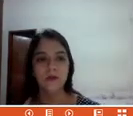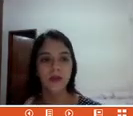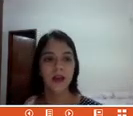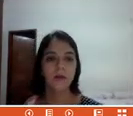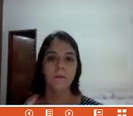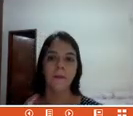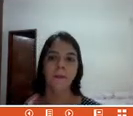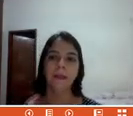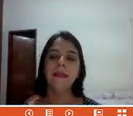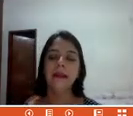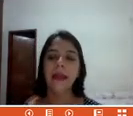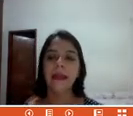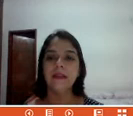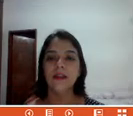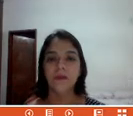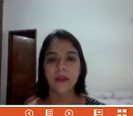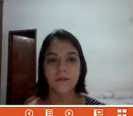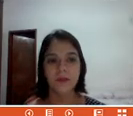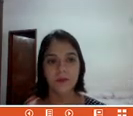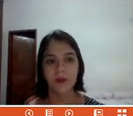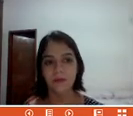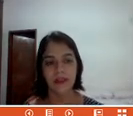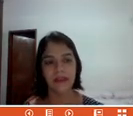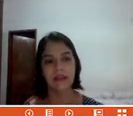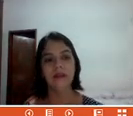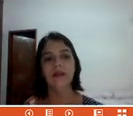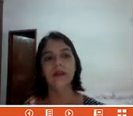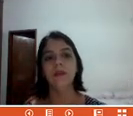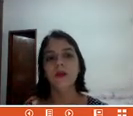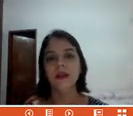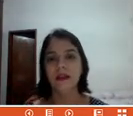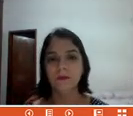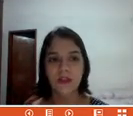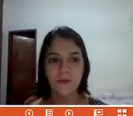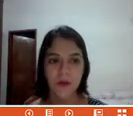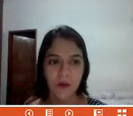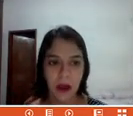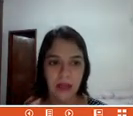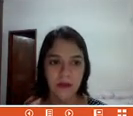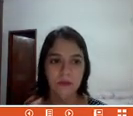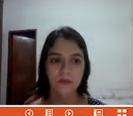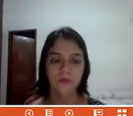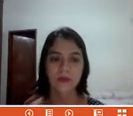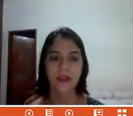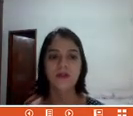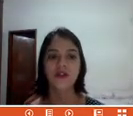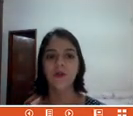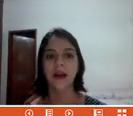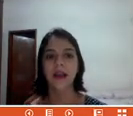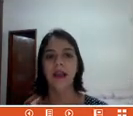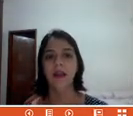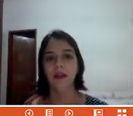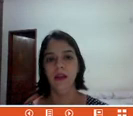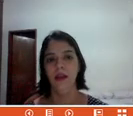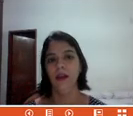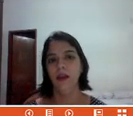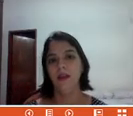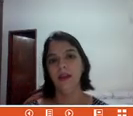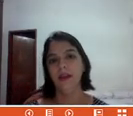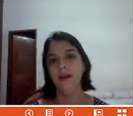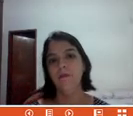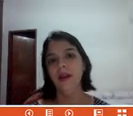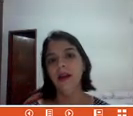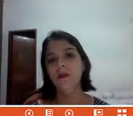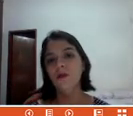comunidade surda. Dentre eles, nós podemos estar citando aqui, por exemplo, 2004, né, surgiu a lei